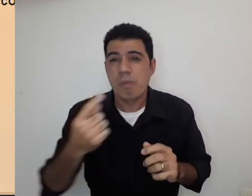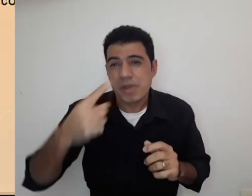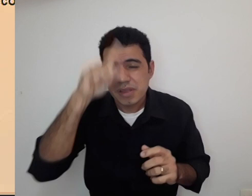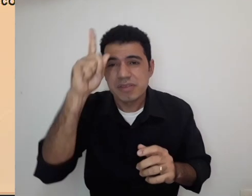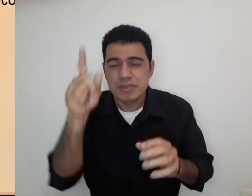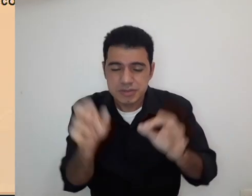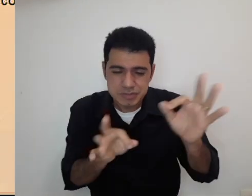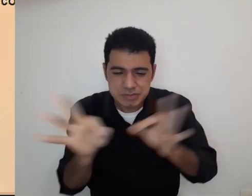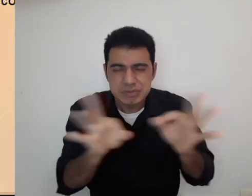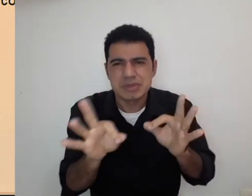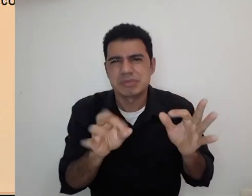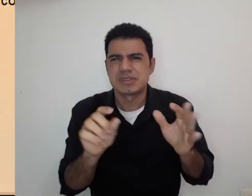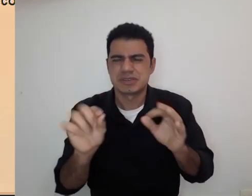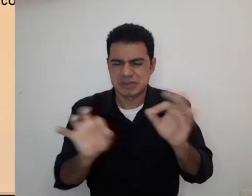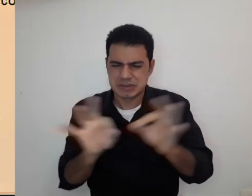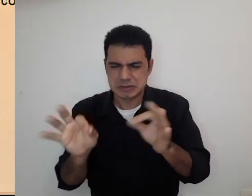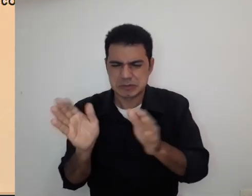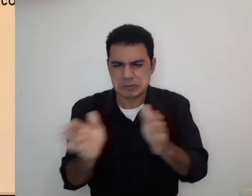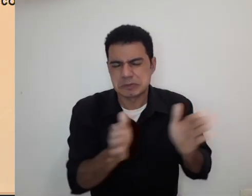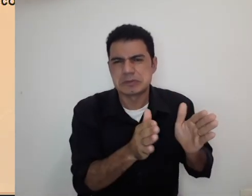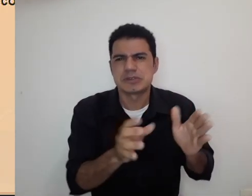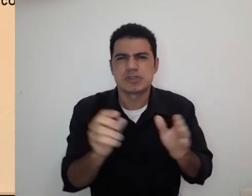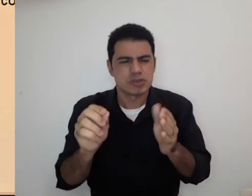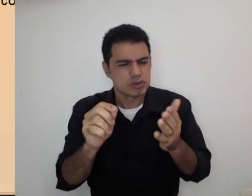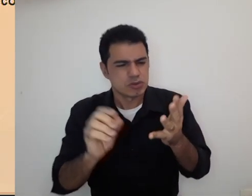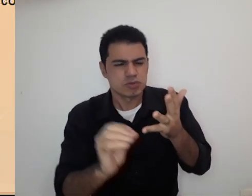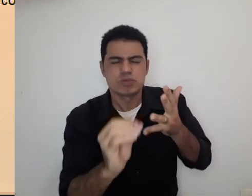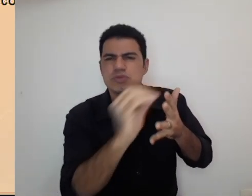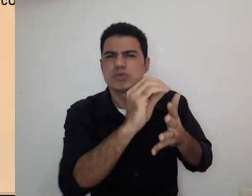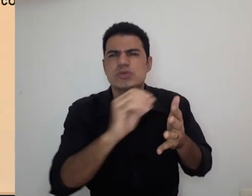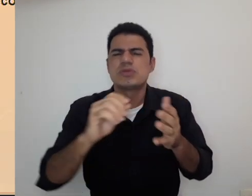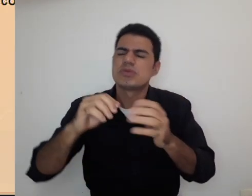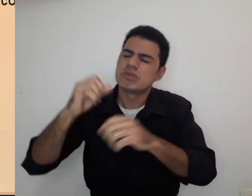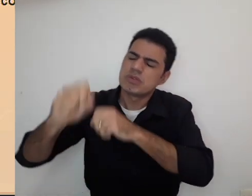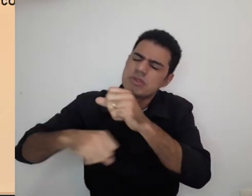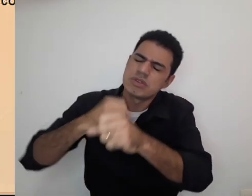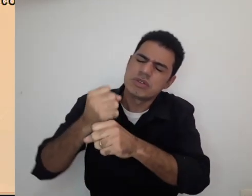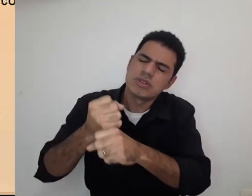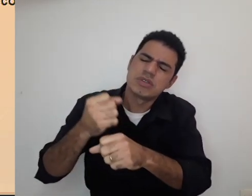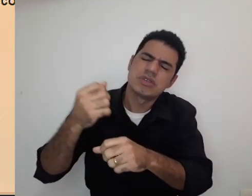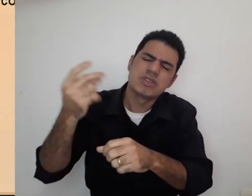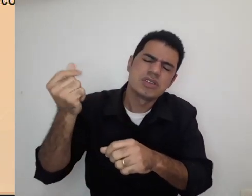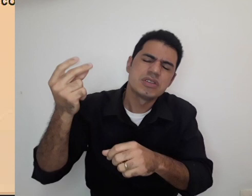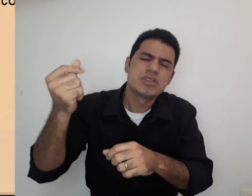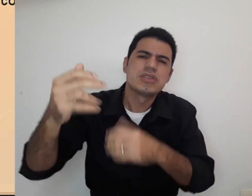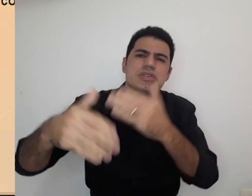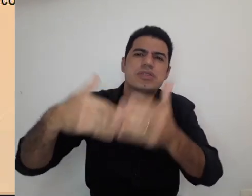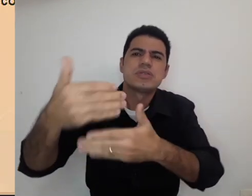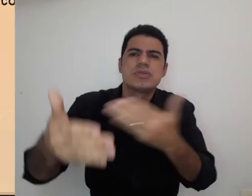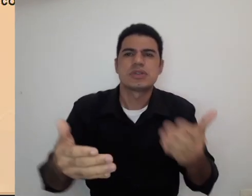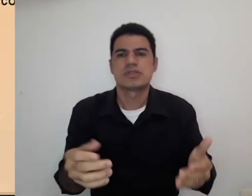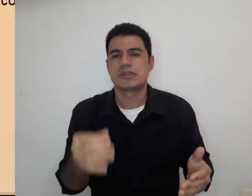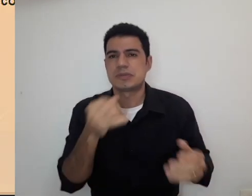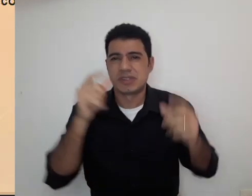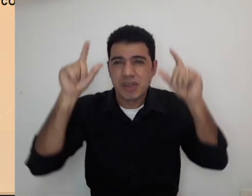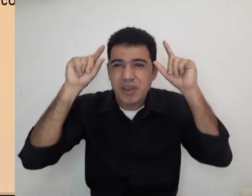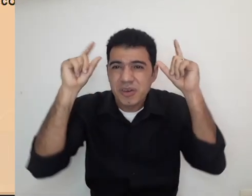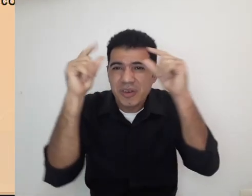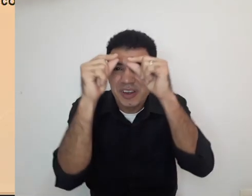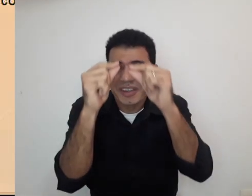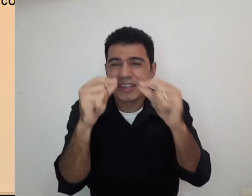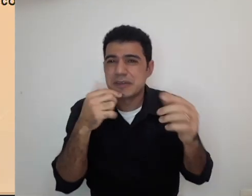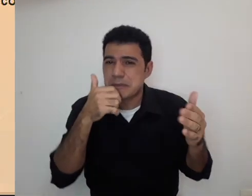sua decodificação e padronização se deu com o tempo. Na antiguidade, os gregos foram os que mais